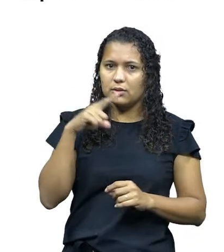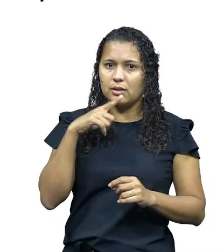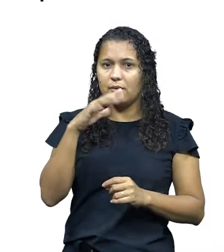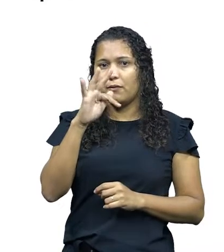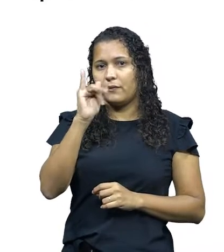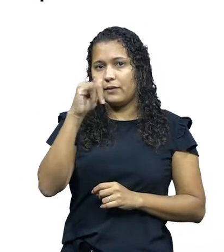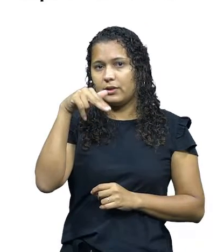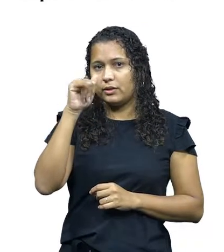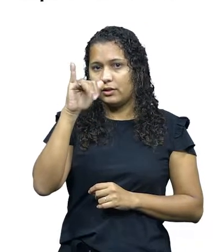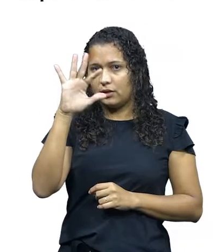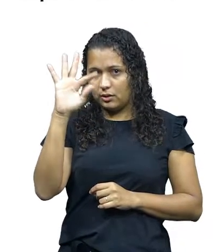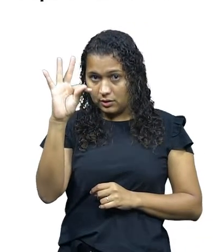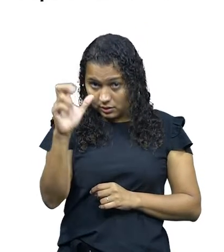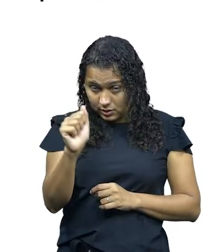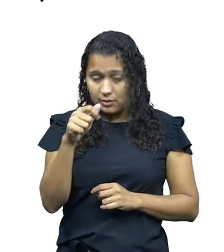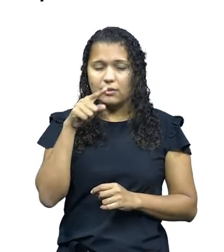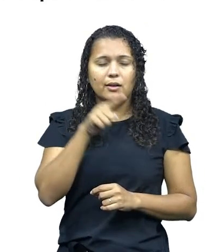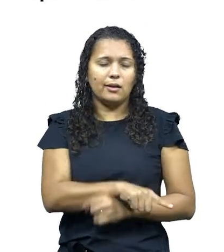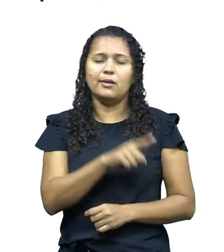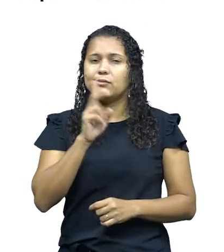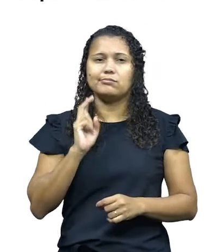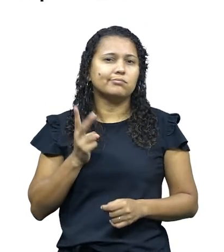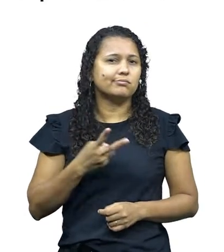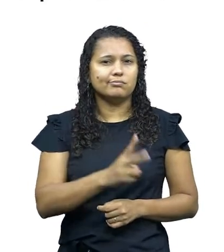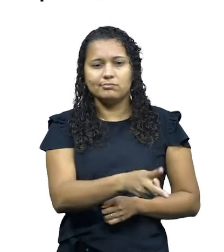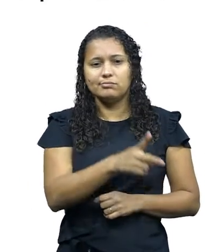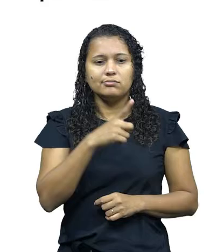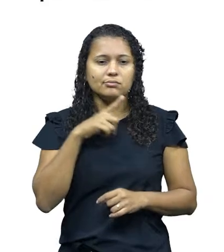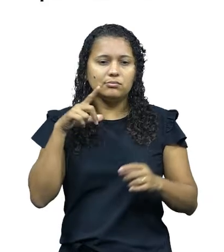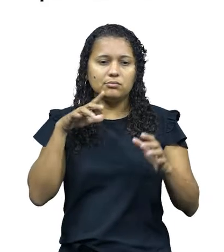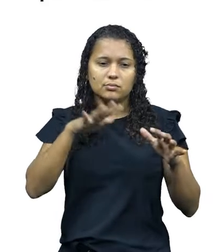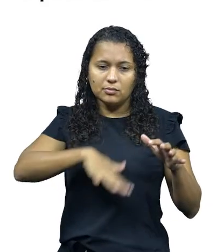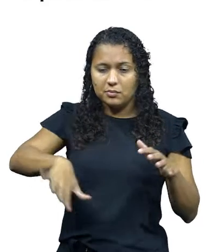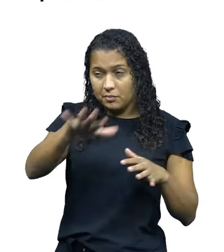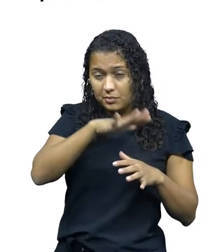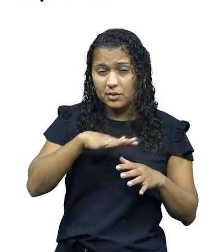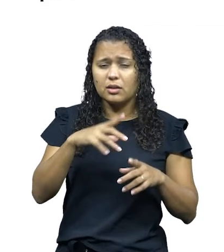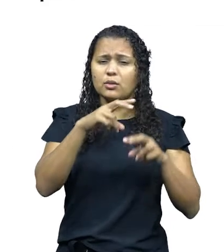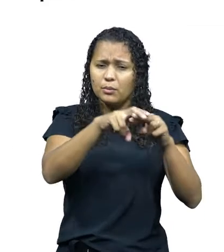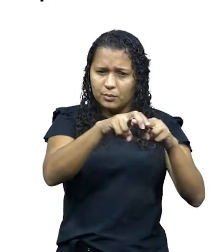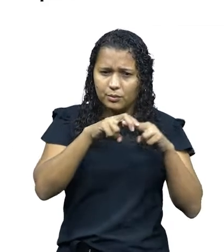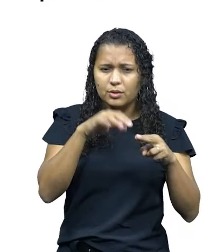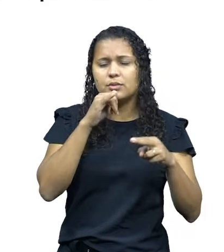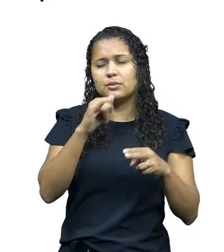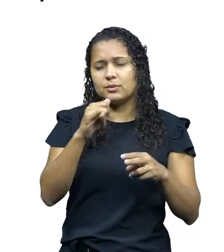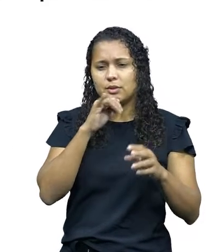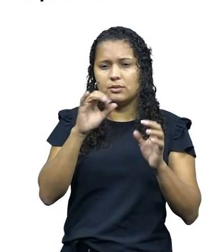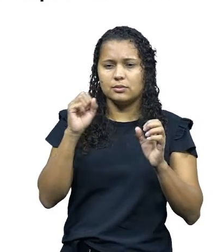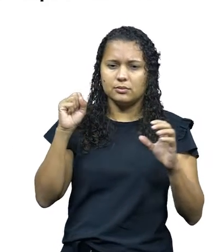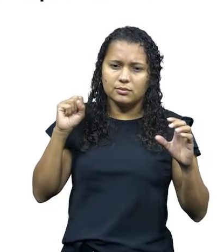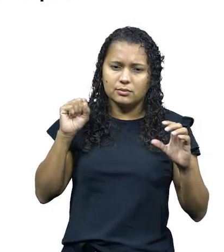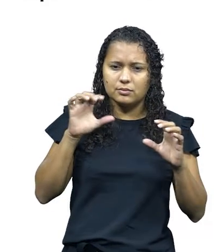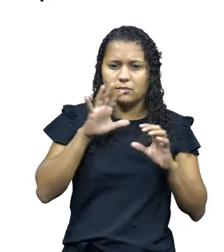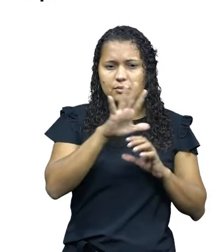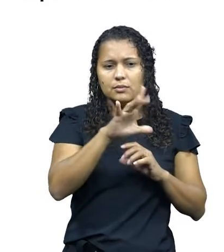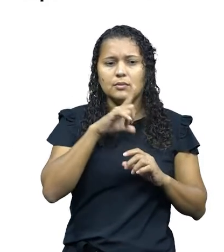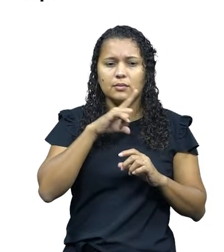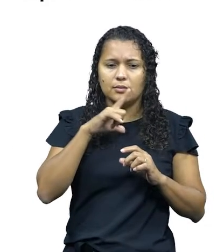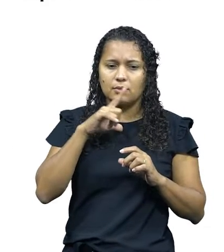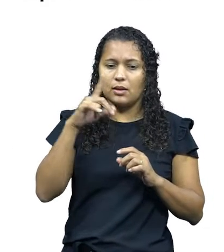é em uma distância infinita do plano de projeção. Por isto, os raios projetantes, eles